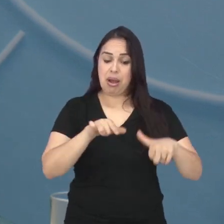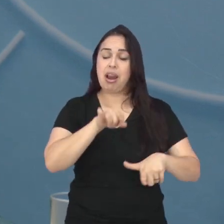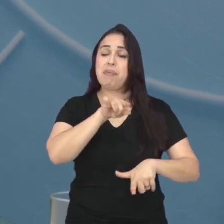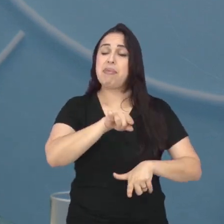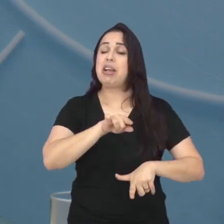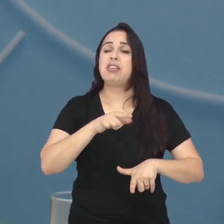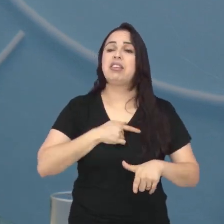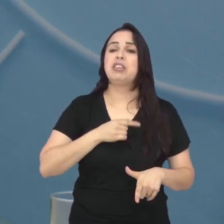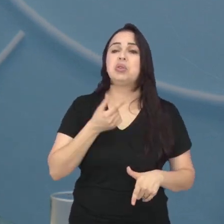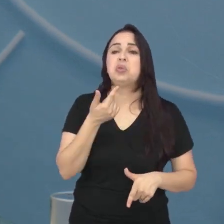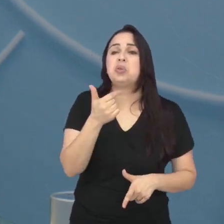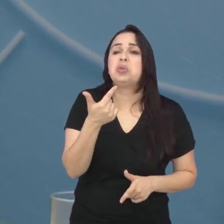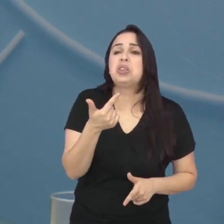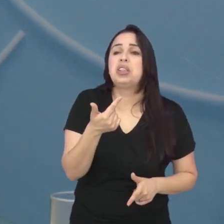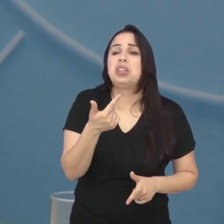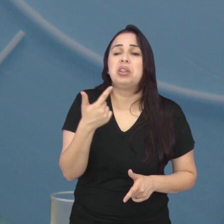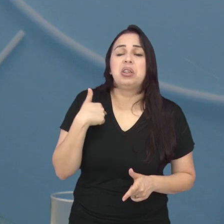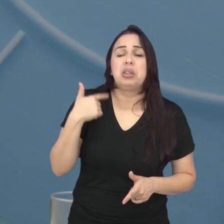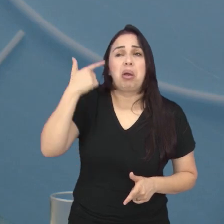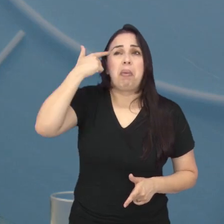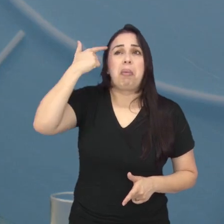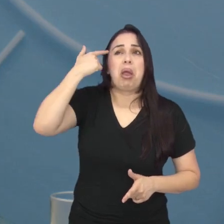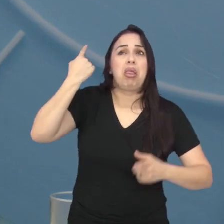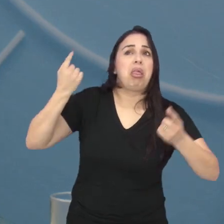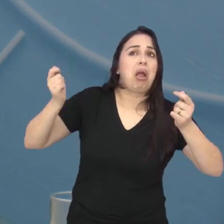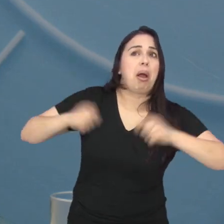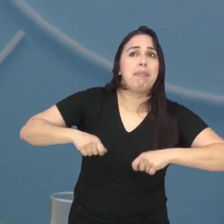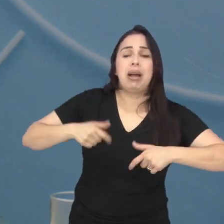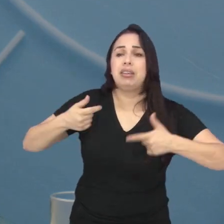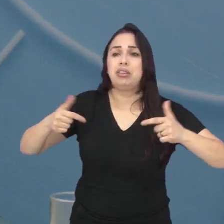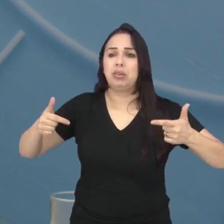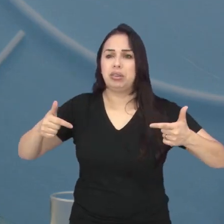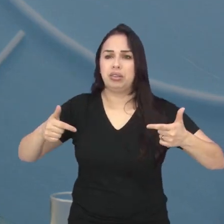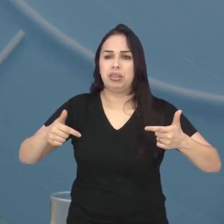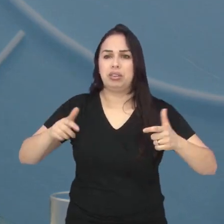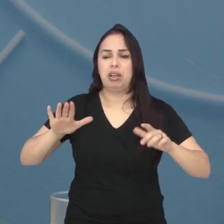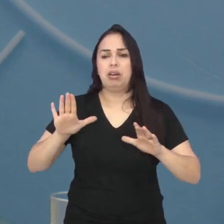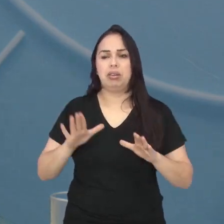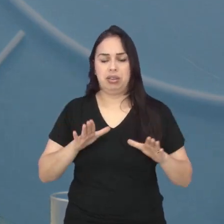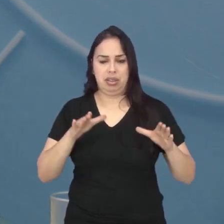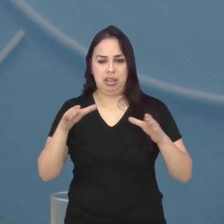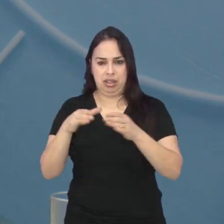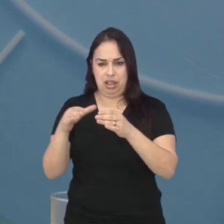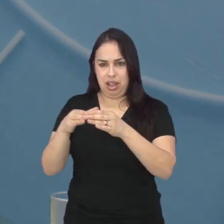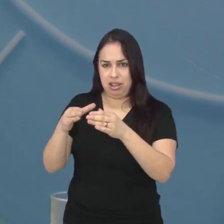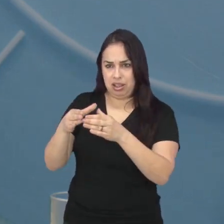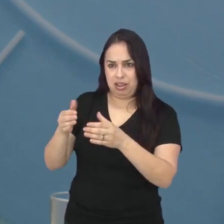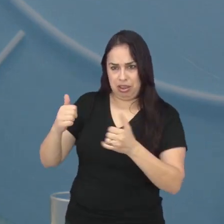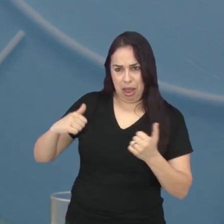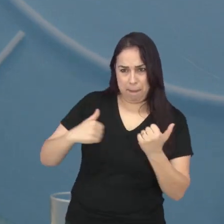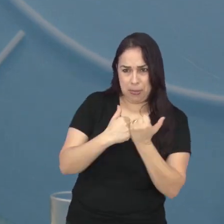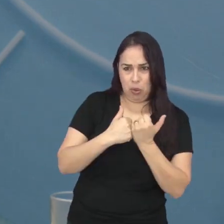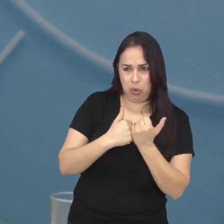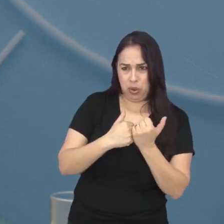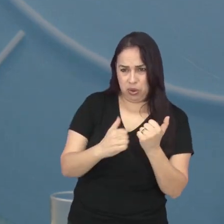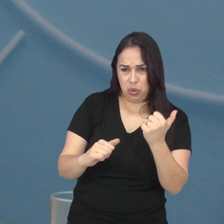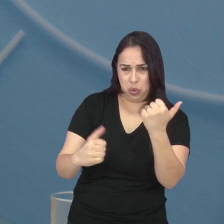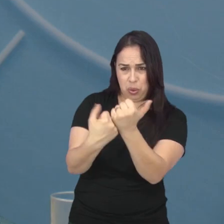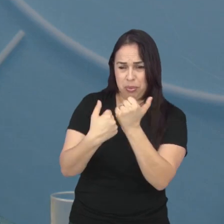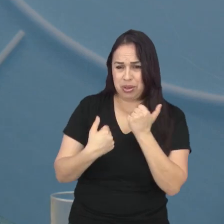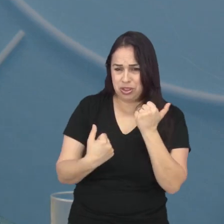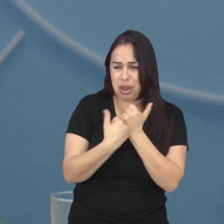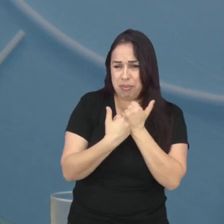E por estar enfraquecida, também não se acha capaz de sair. Essa rede de apoios, que até você estava falando no começo,